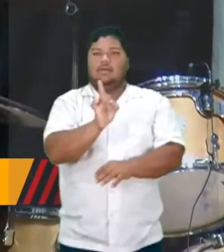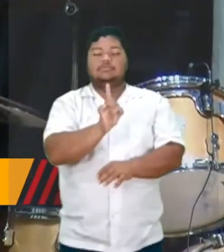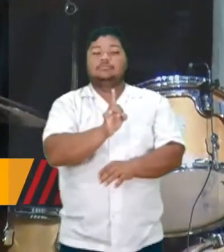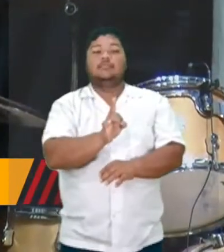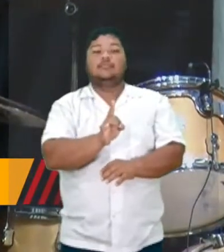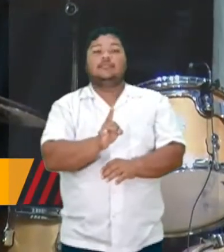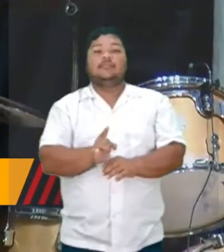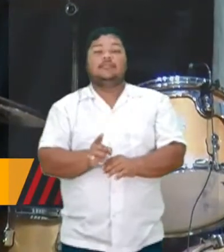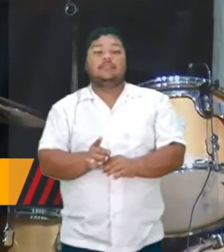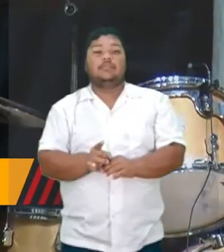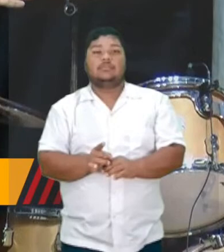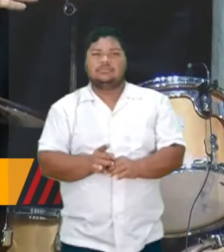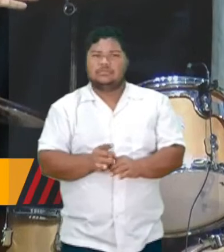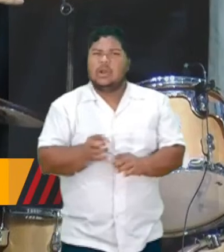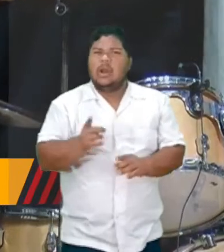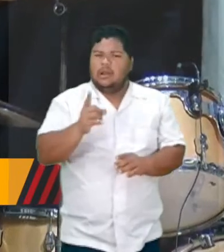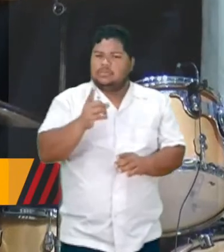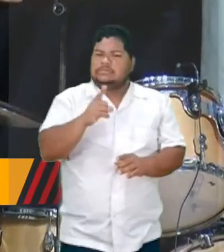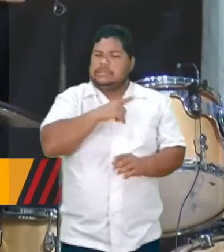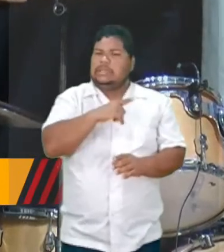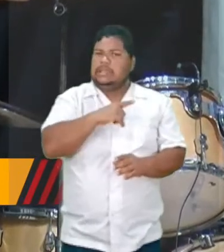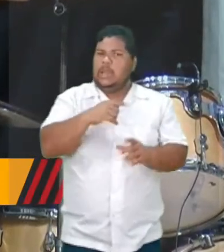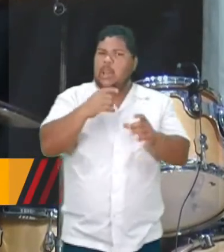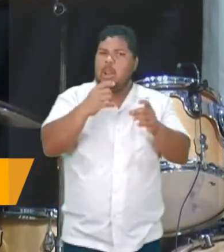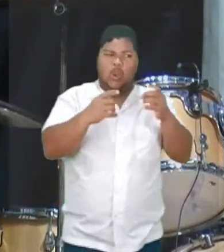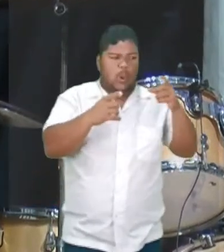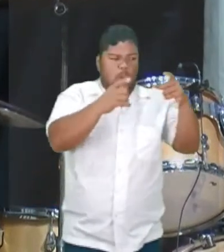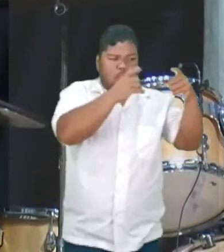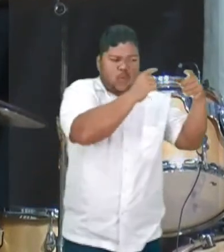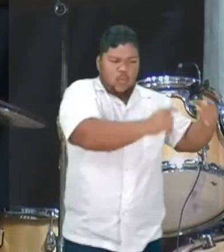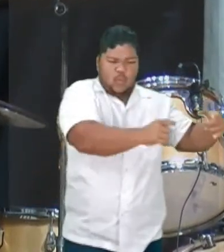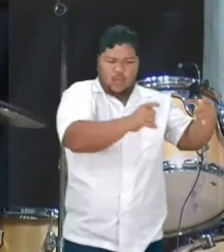um de dois lugares, ou junto de Deus, ou separado de Deus.